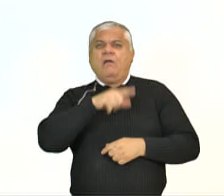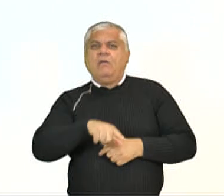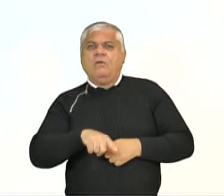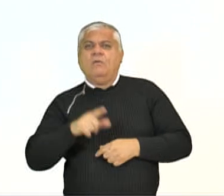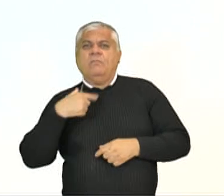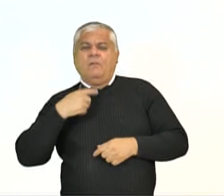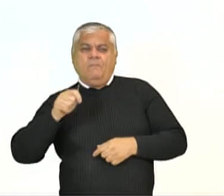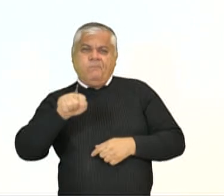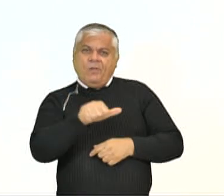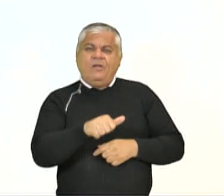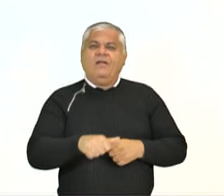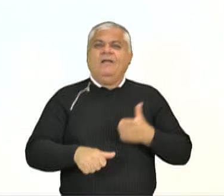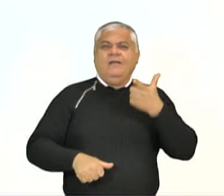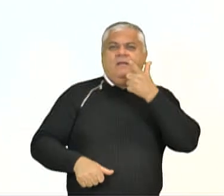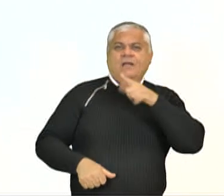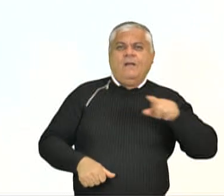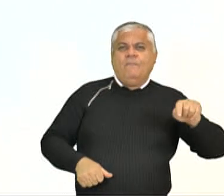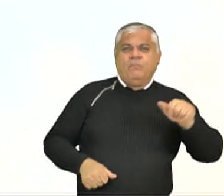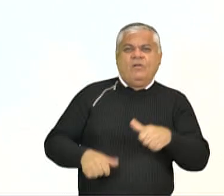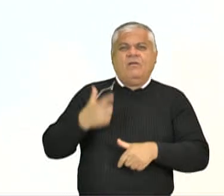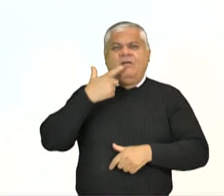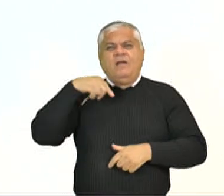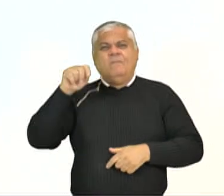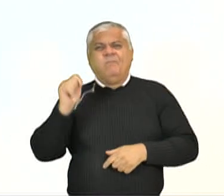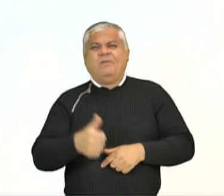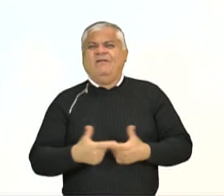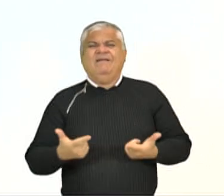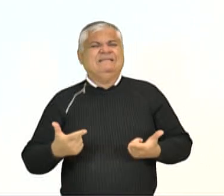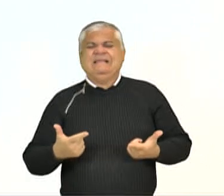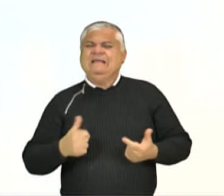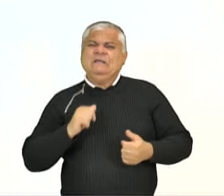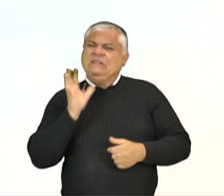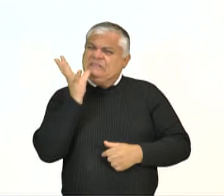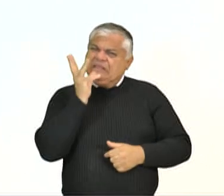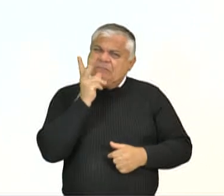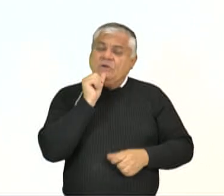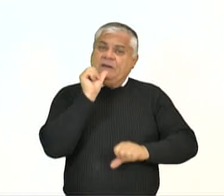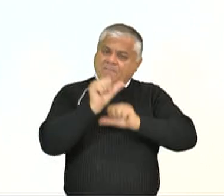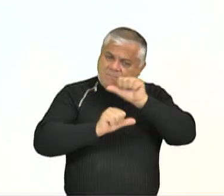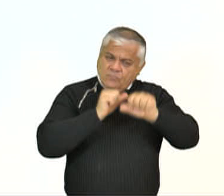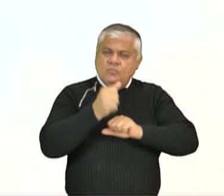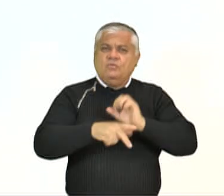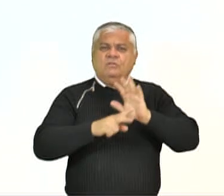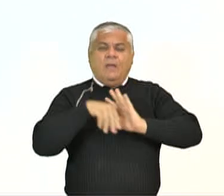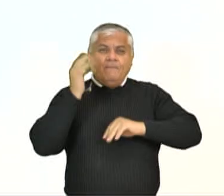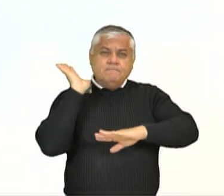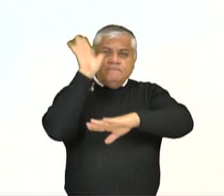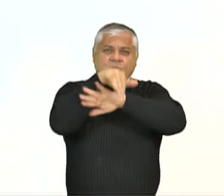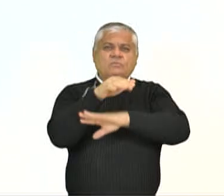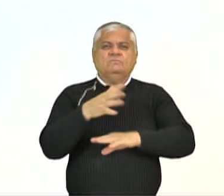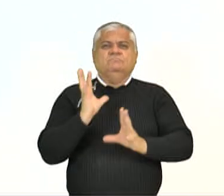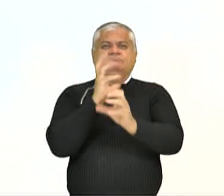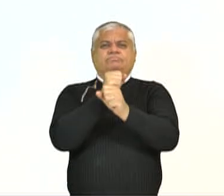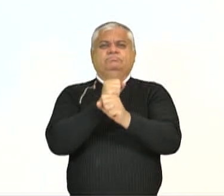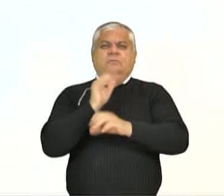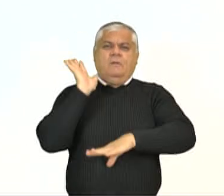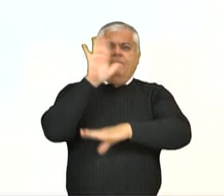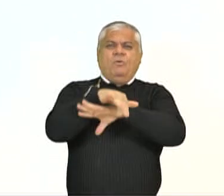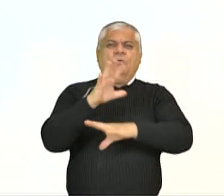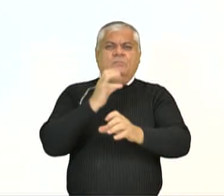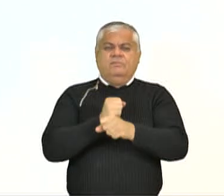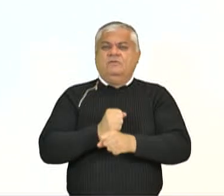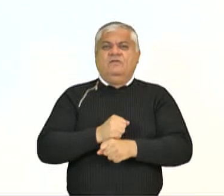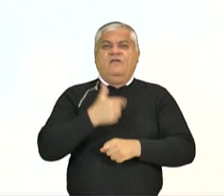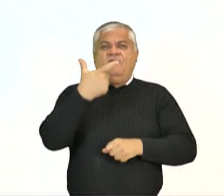vantagem, daí fazia o ponto. Eles viam que aquilo demorava muito. Então eles mudaram essa regra, pontuação direta. E daí ia até 25, mas com